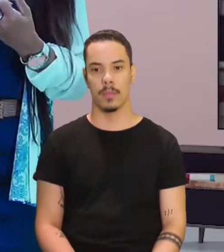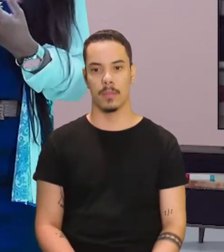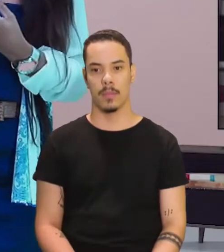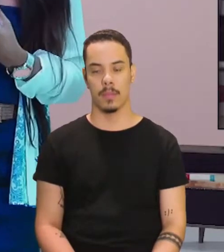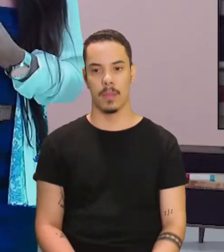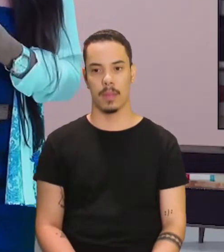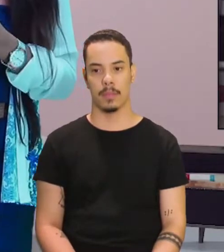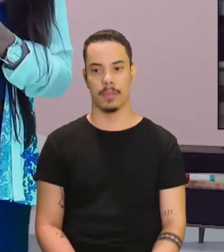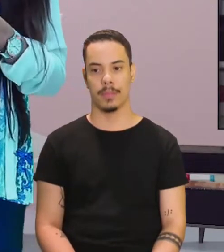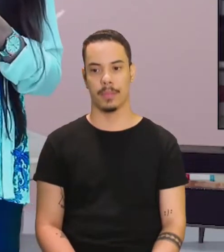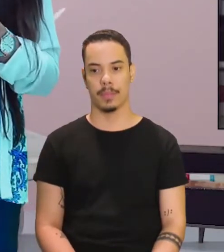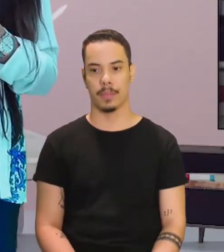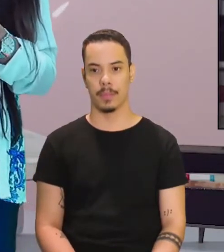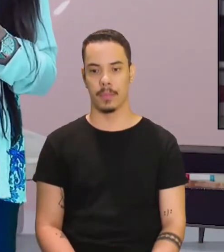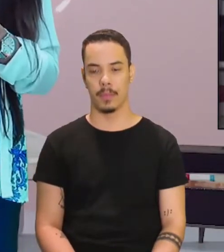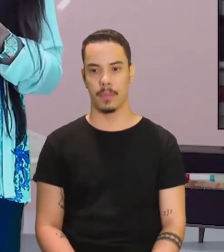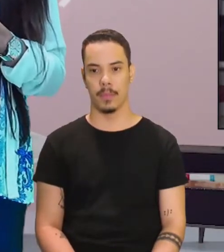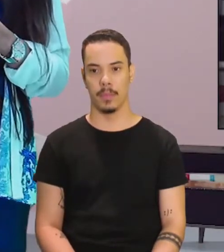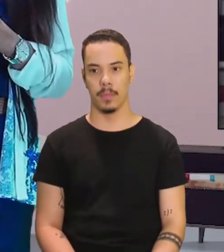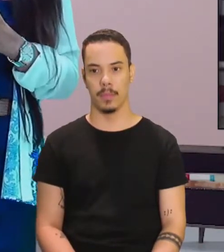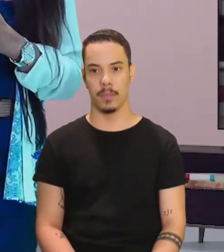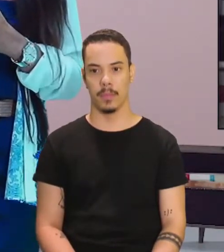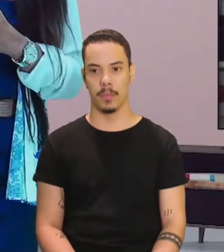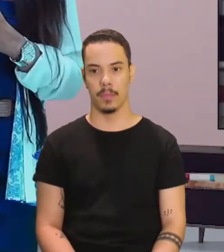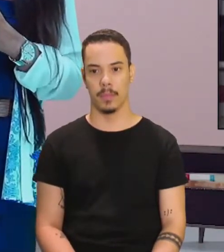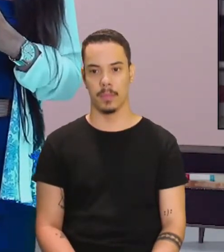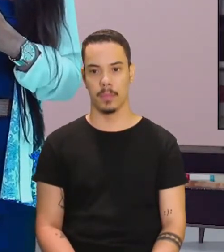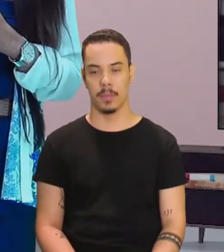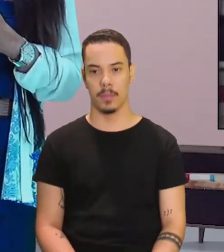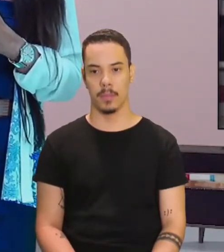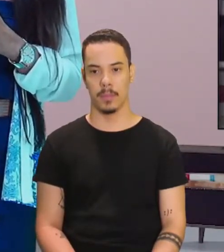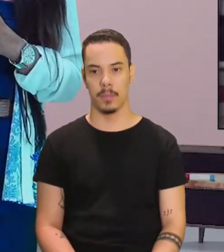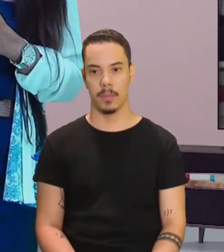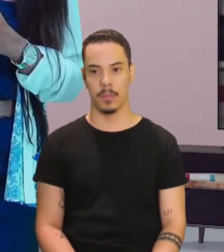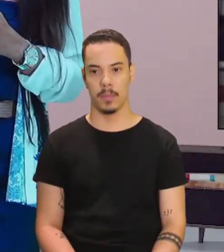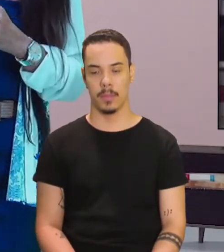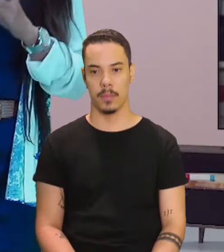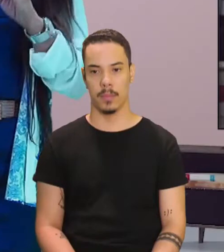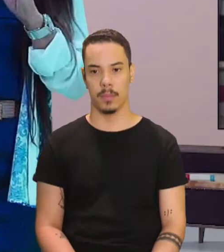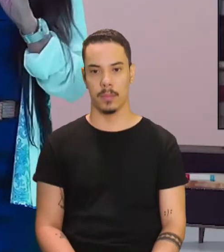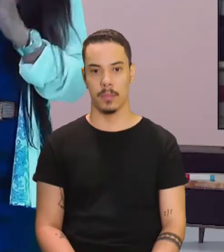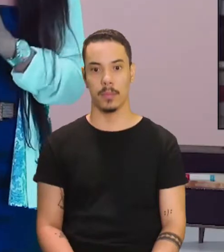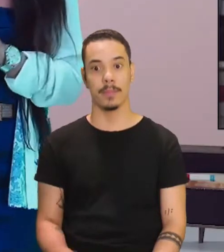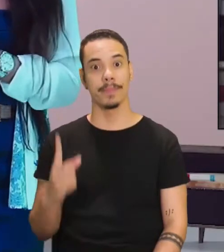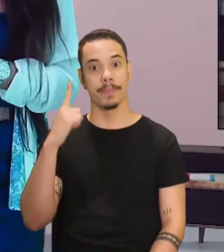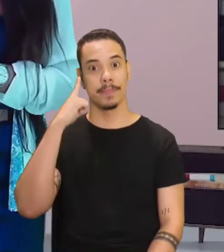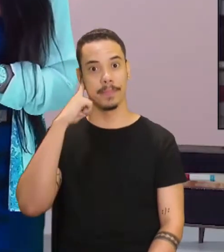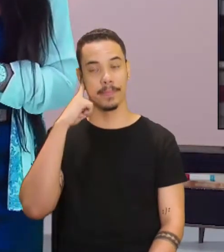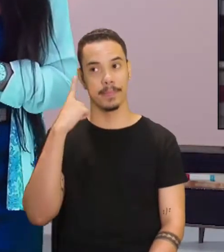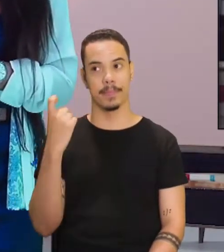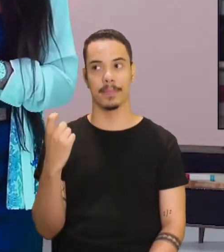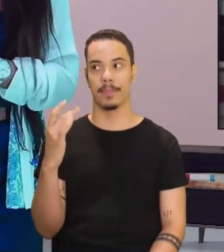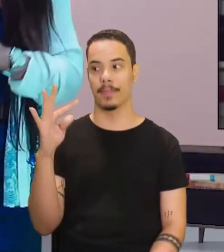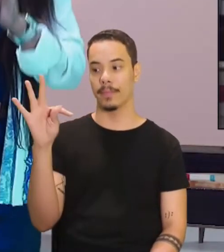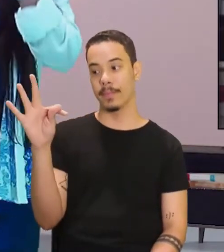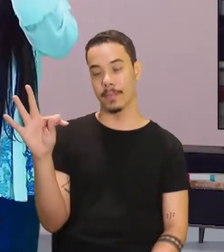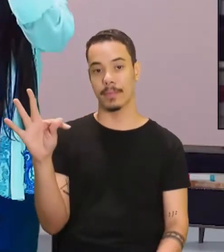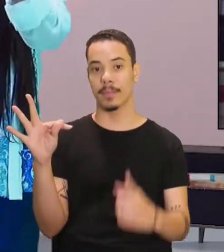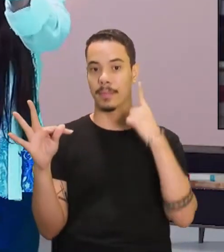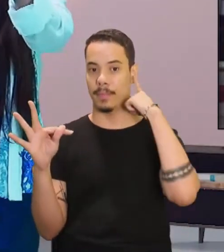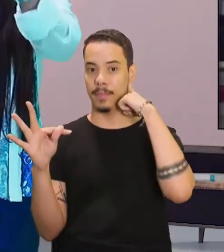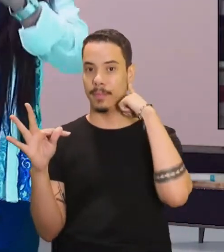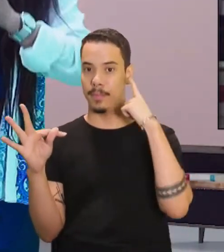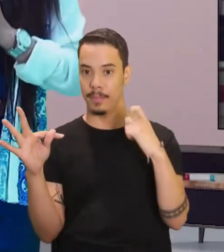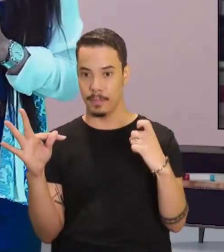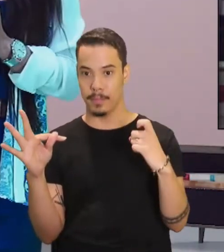Agora eu vou pronunciar o som da letra T. T. T. O que eu quero que você observe? Que você